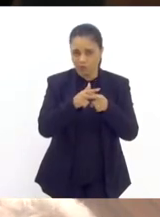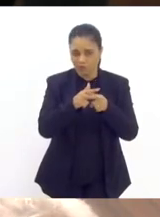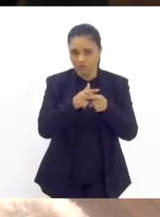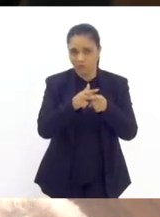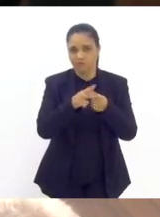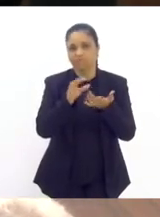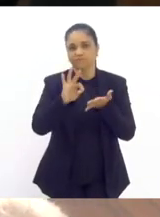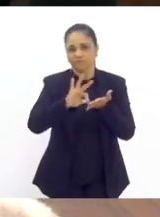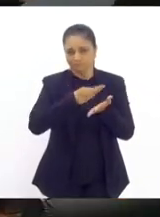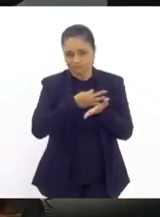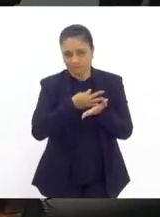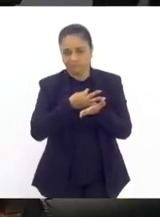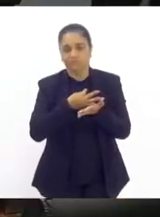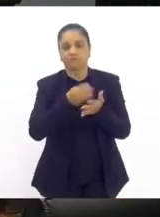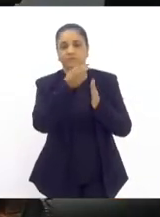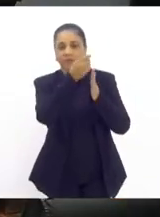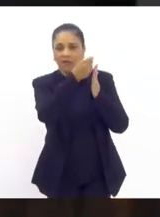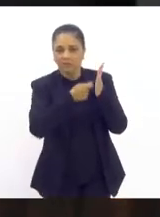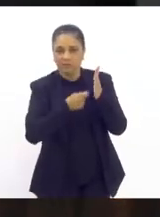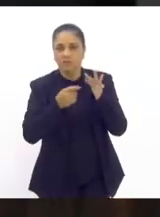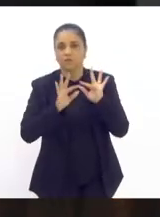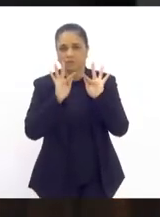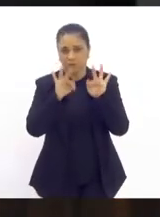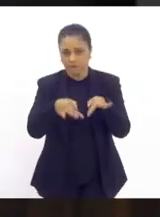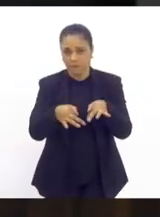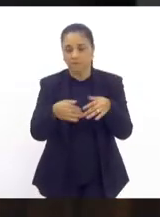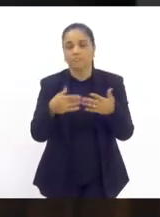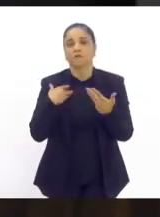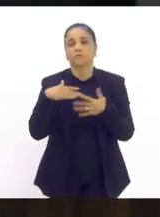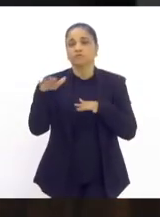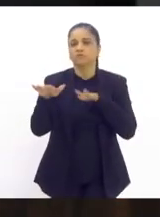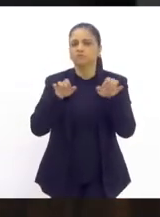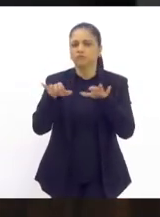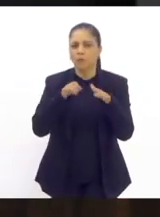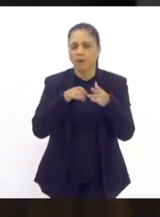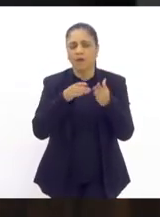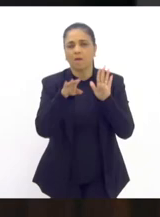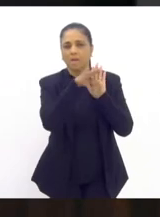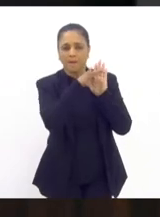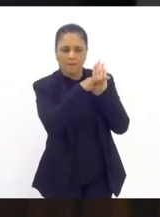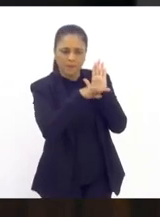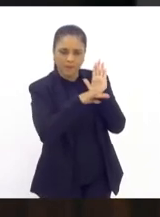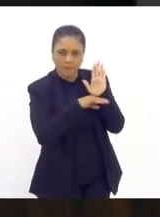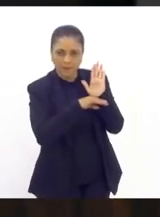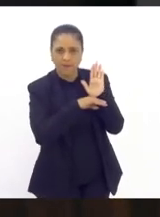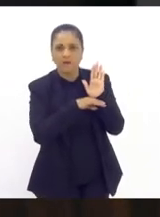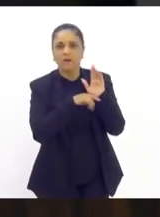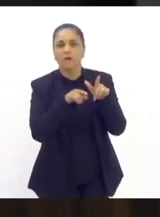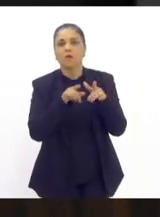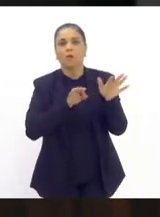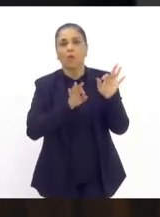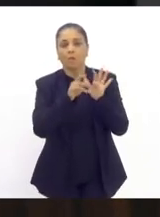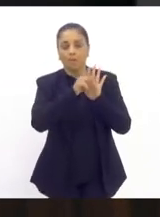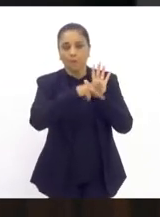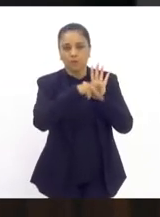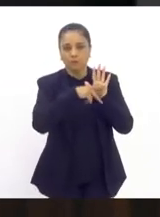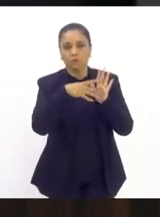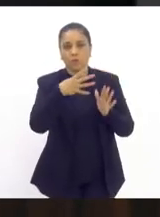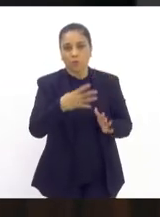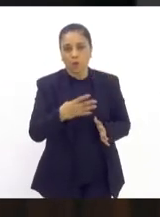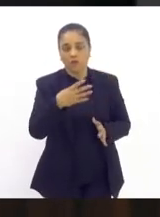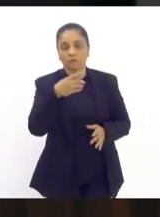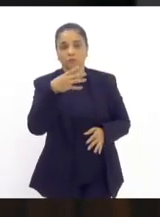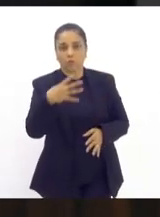e redação final a presença chama os trabalhos à ordem e Voca novamente o projeto 4978